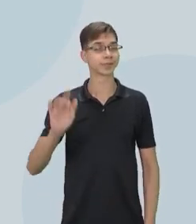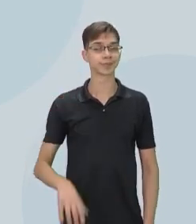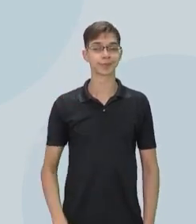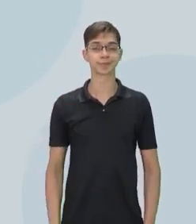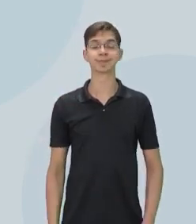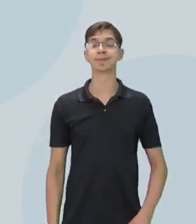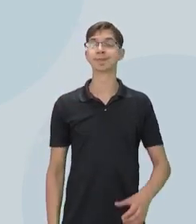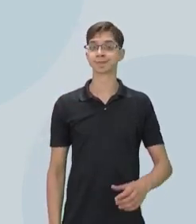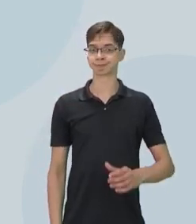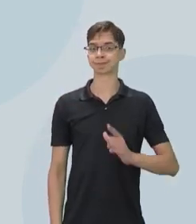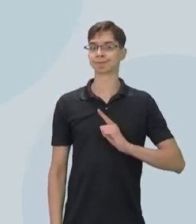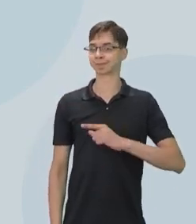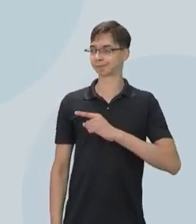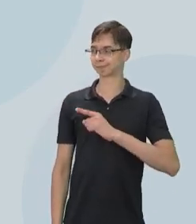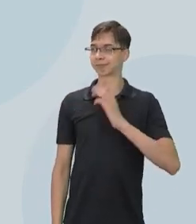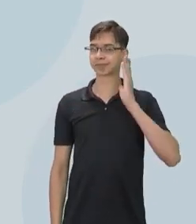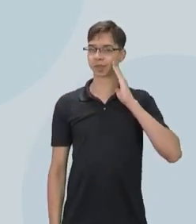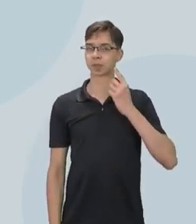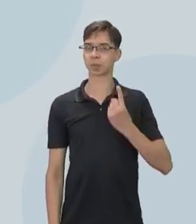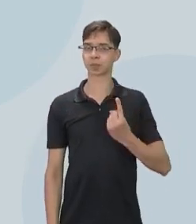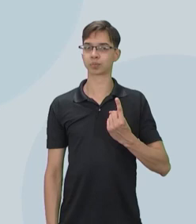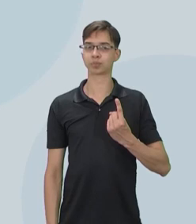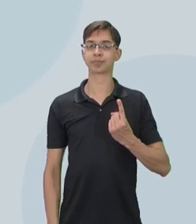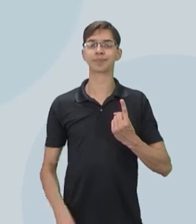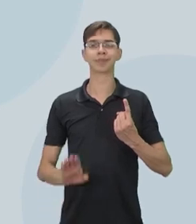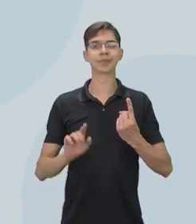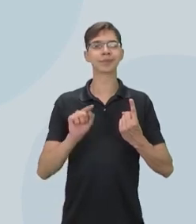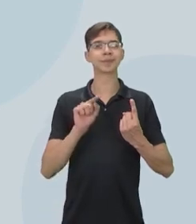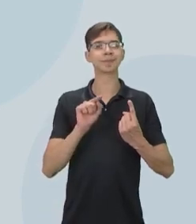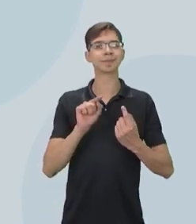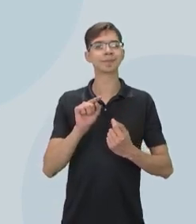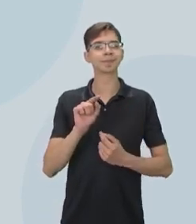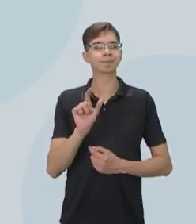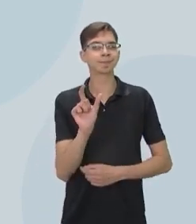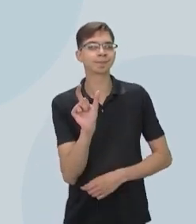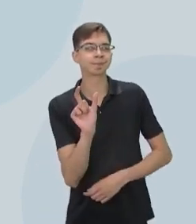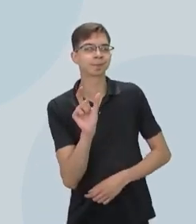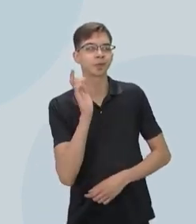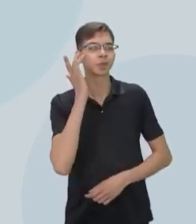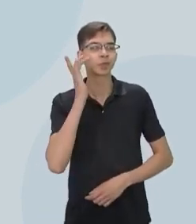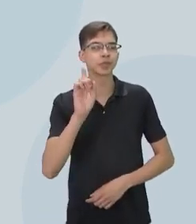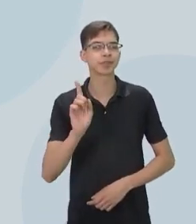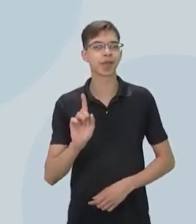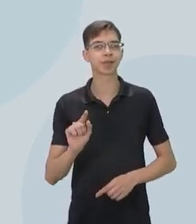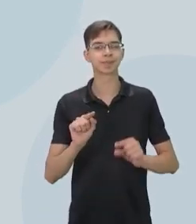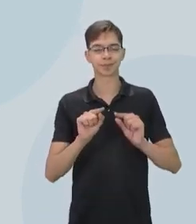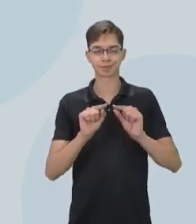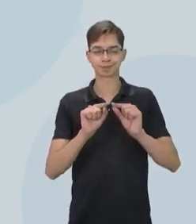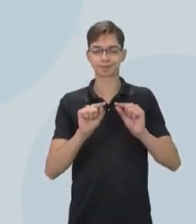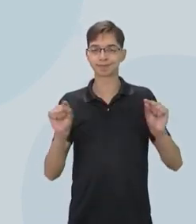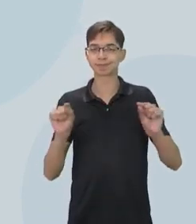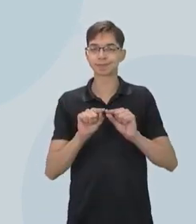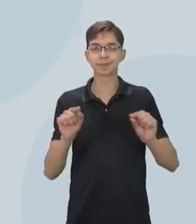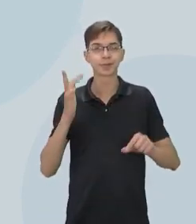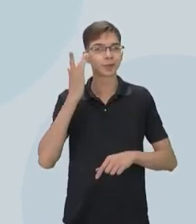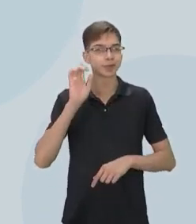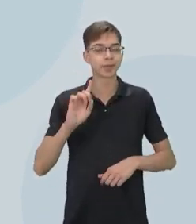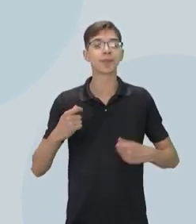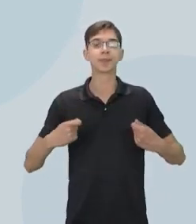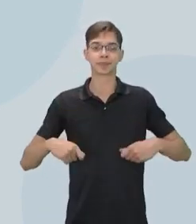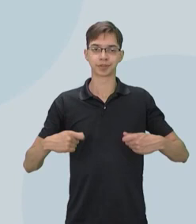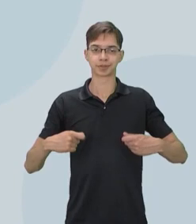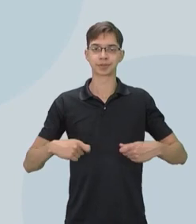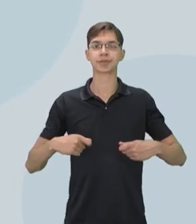1. Como a gente não sabe esse pedacinho, a gente tem que usar as relações métricas do